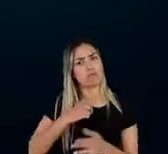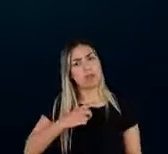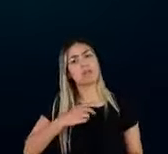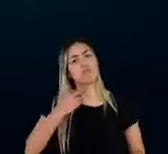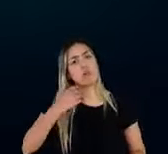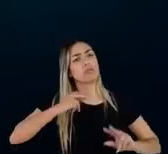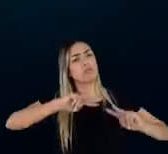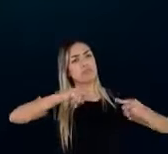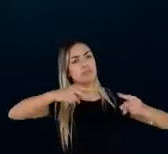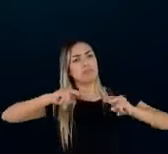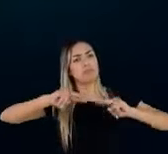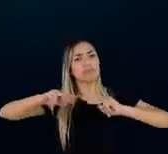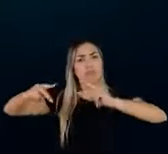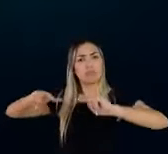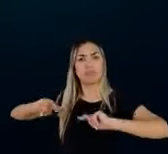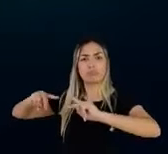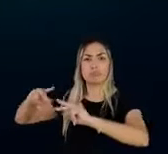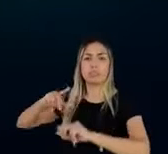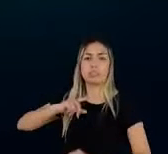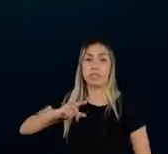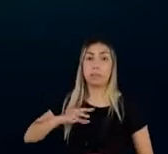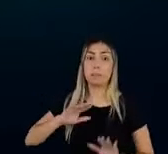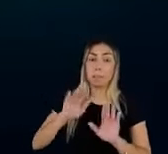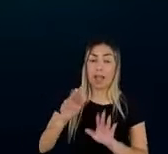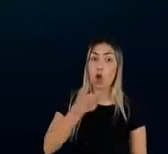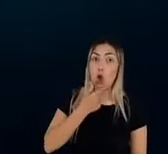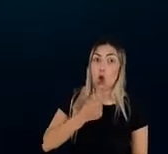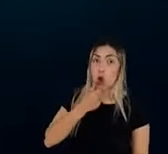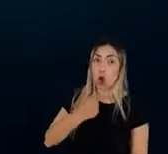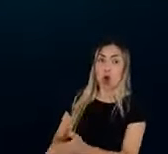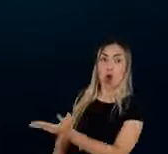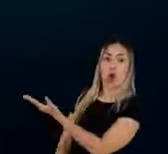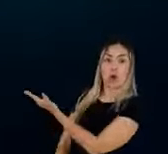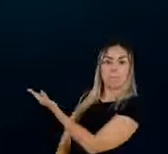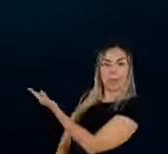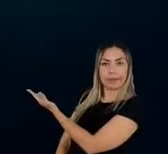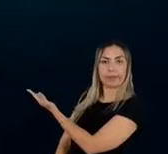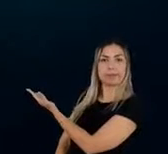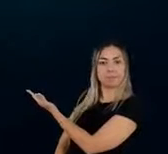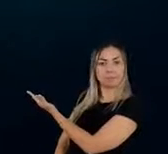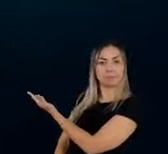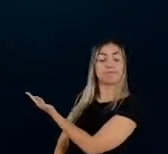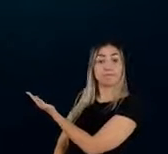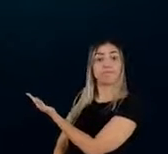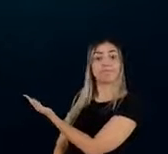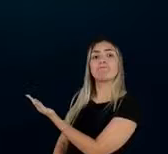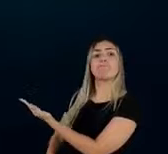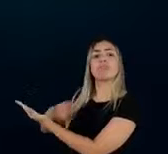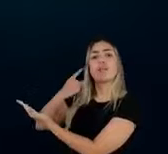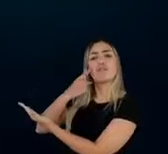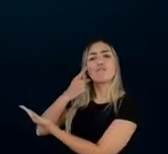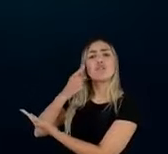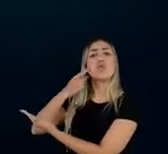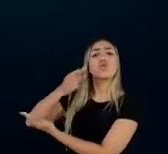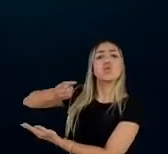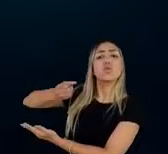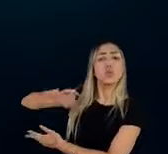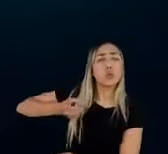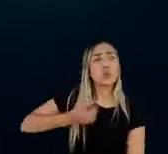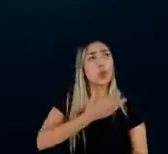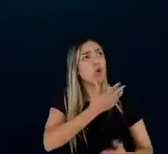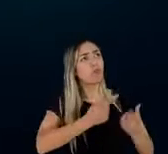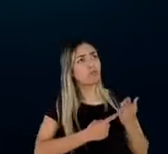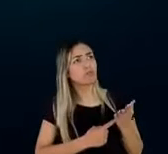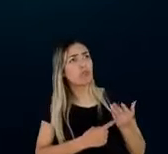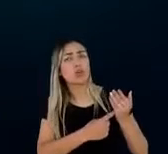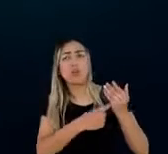e o William Norton é quando viu o surgimento de uma nova tecnologia que competia com